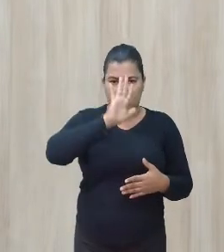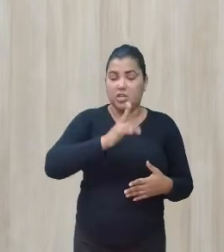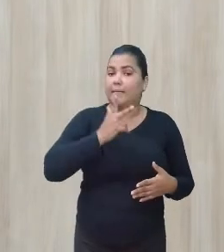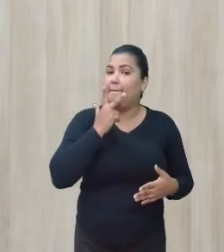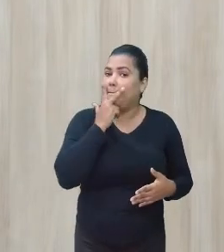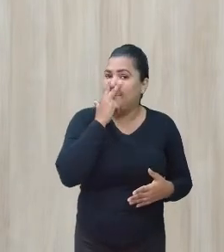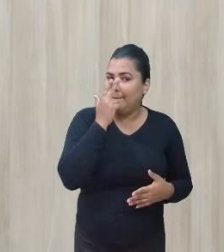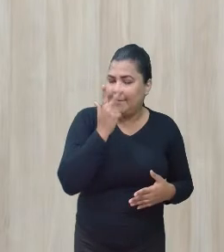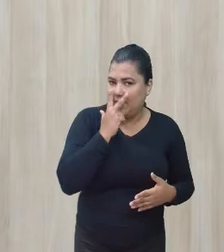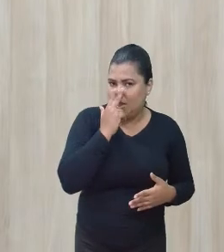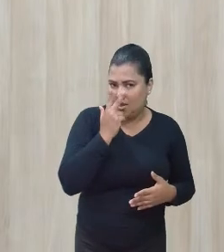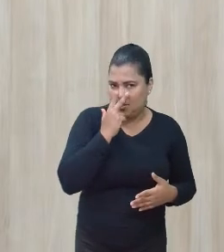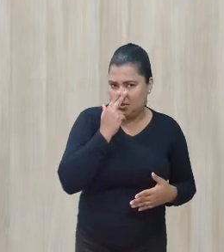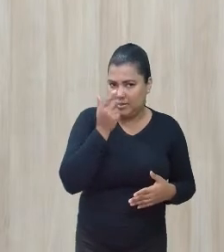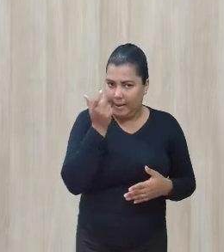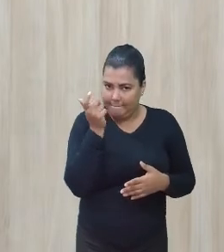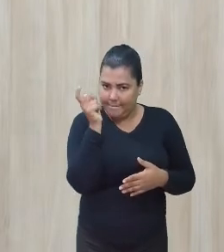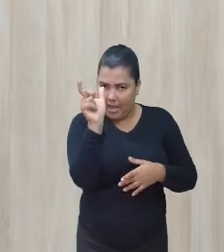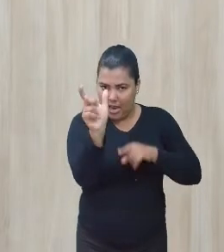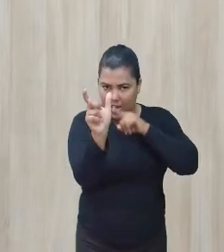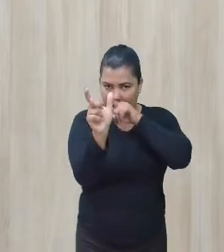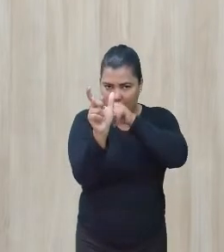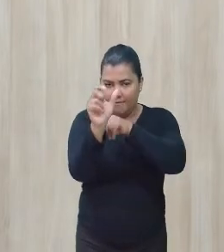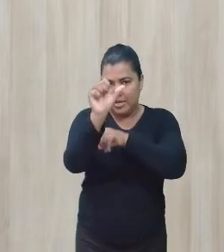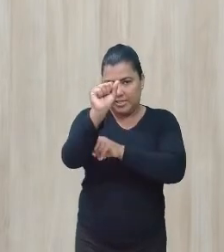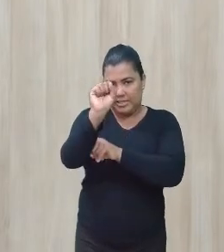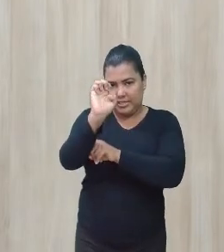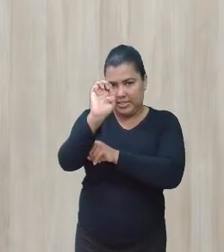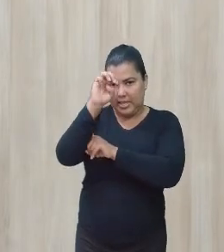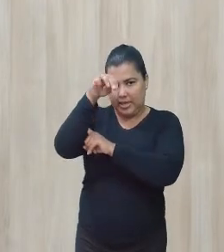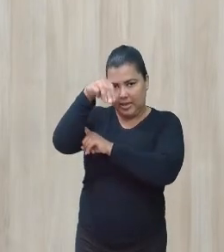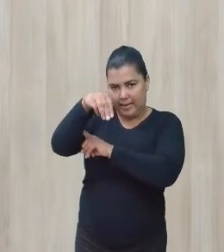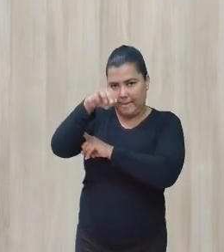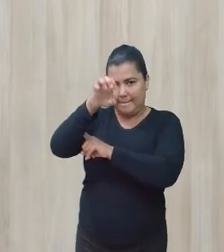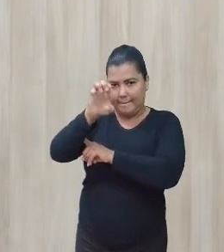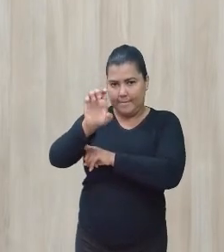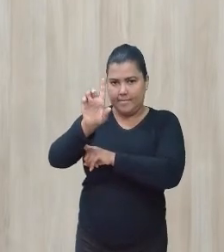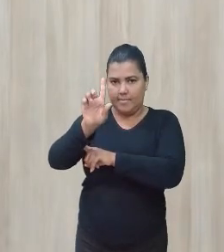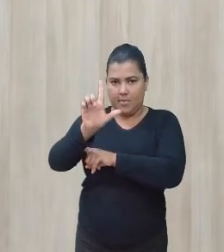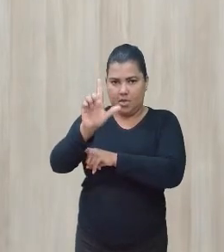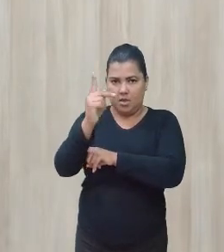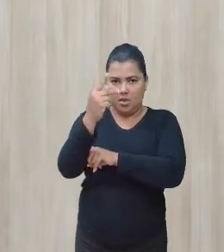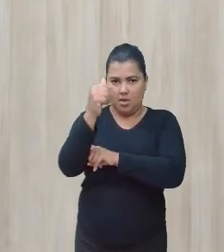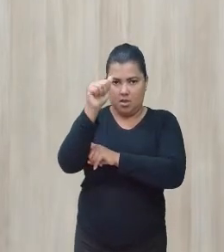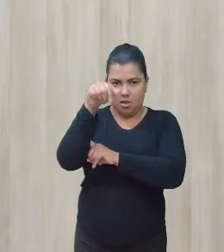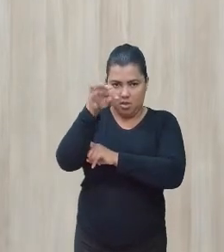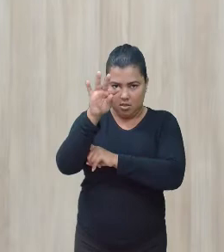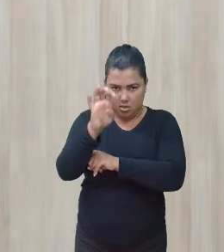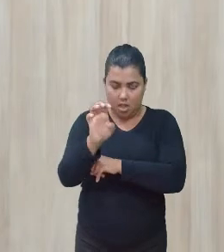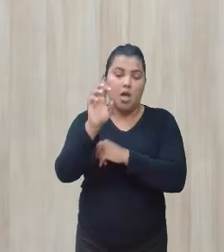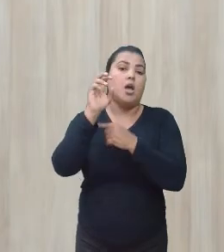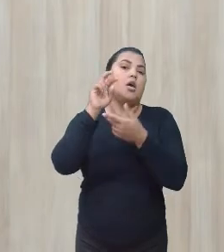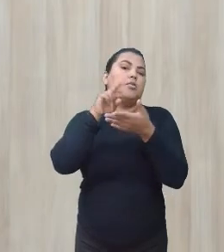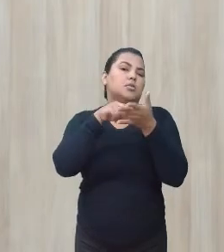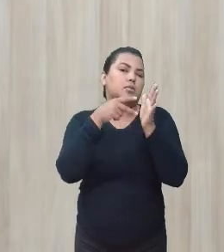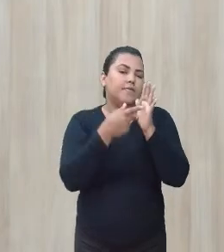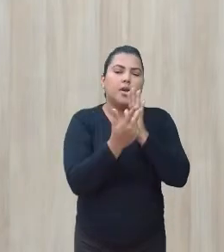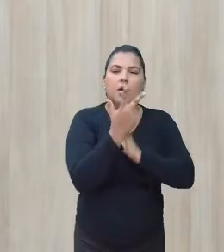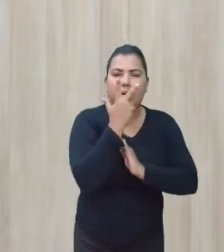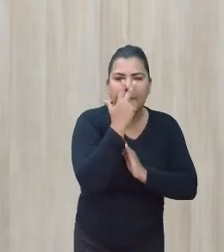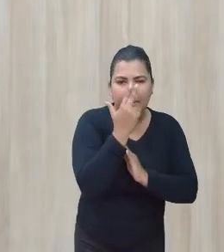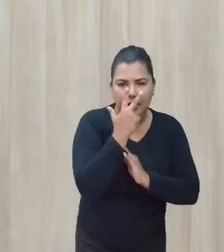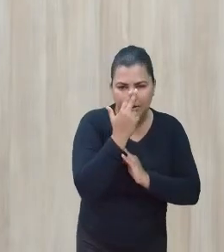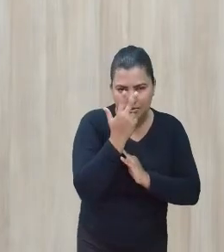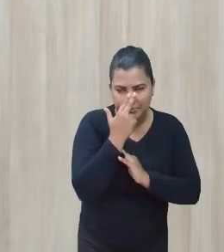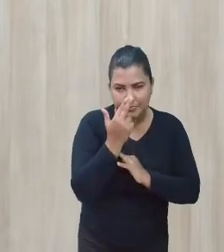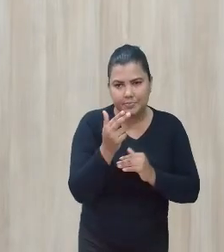atenção aqui o uso da palavra figura no sentido de ser mais genérico, né? Muitas vezes você observa, por